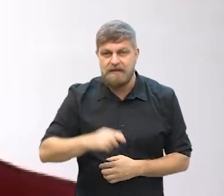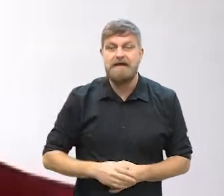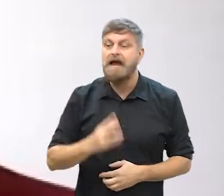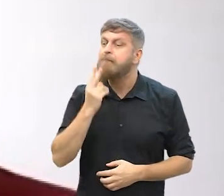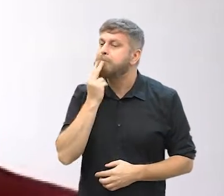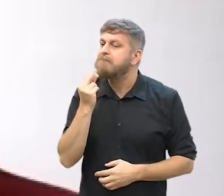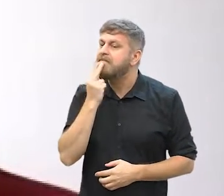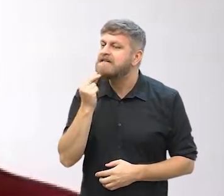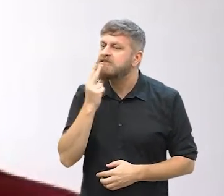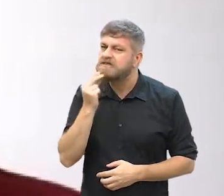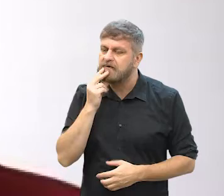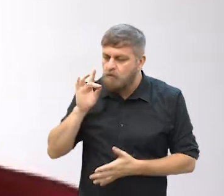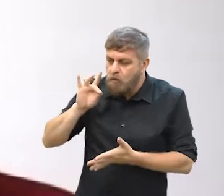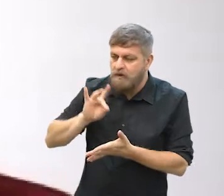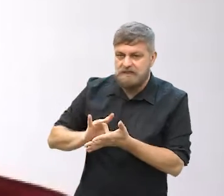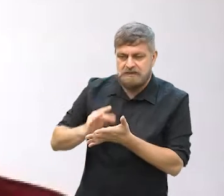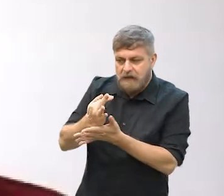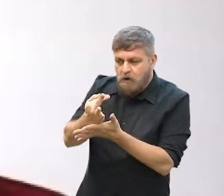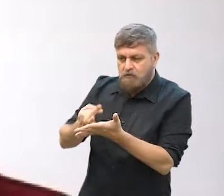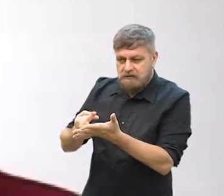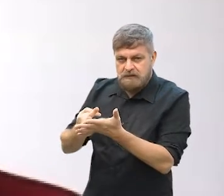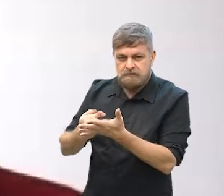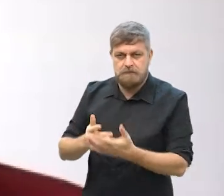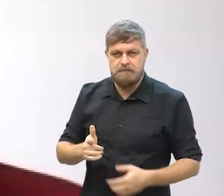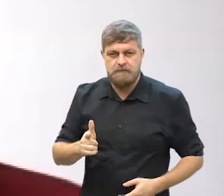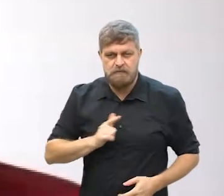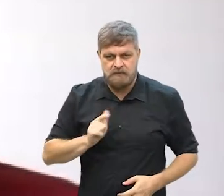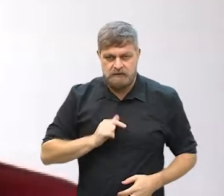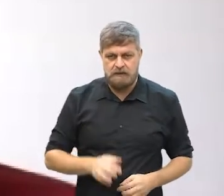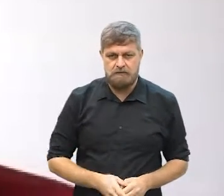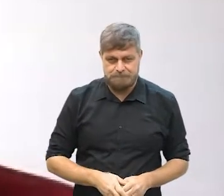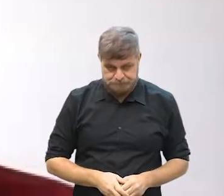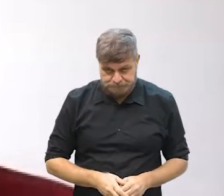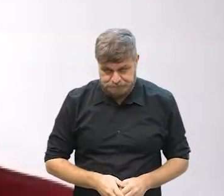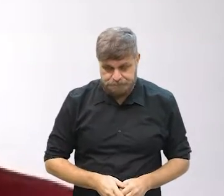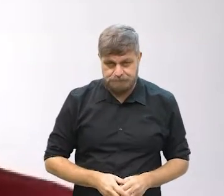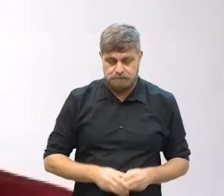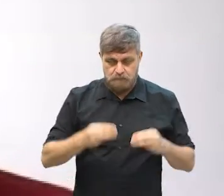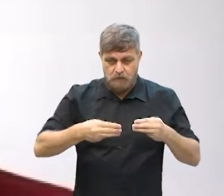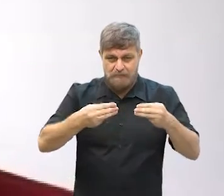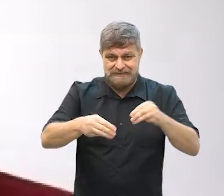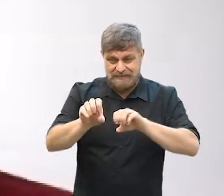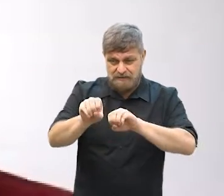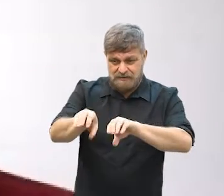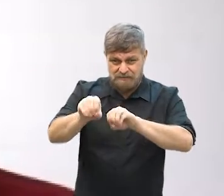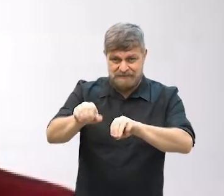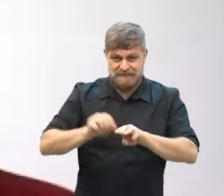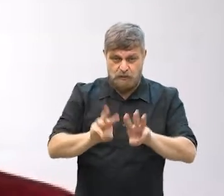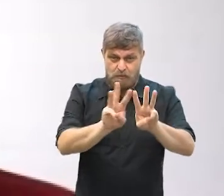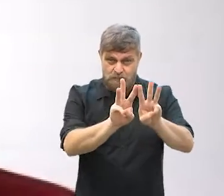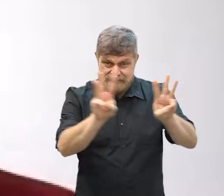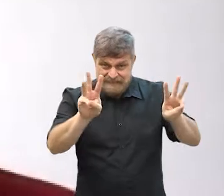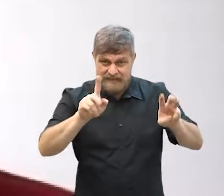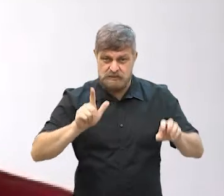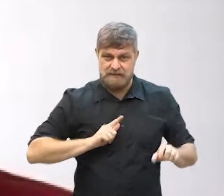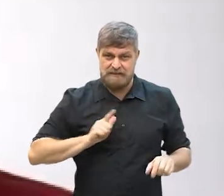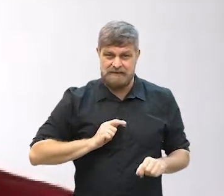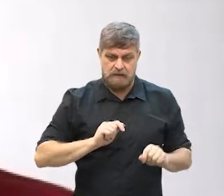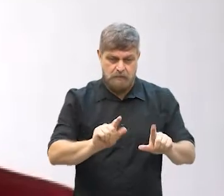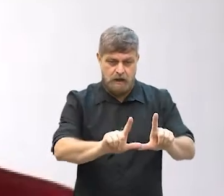originais do Machado de Assis. O portal do Ministério da Educação hoje tem uma página dedicada,